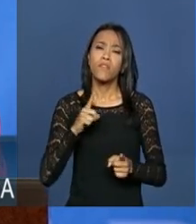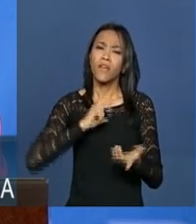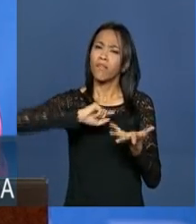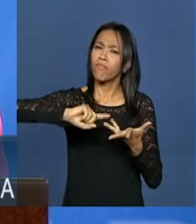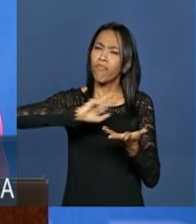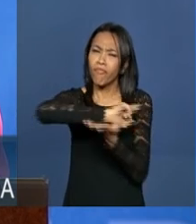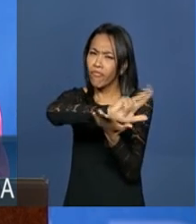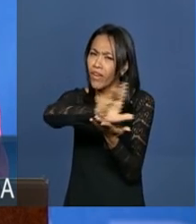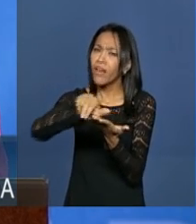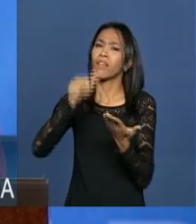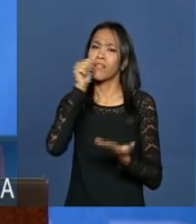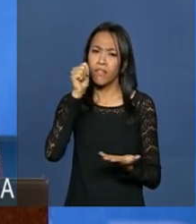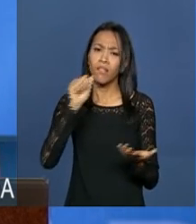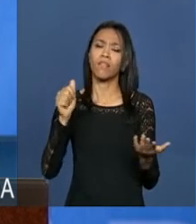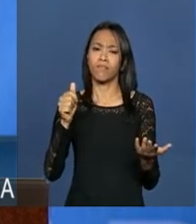várias